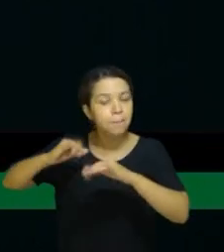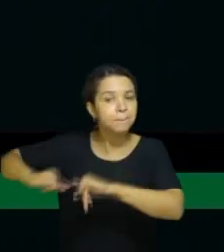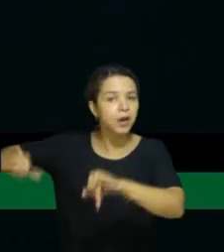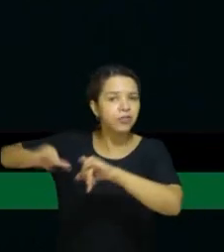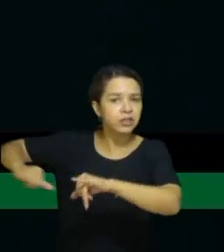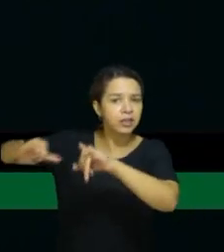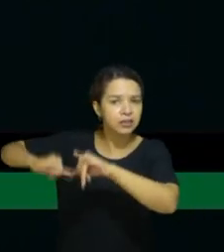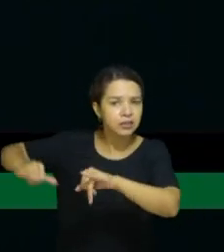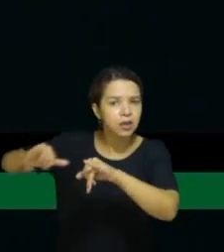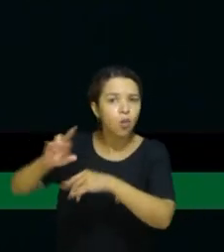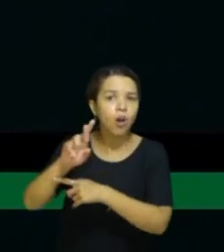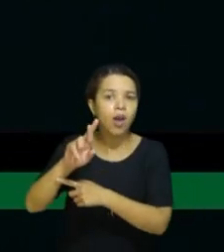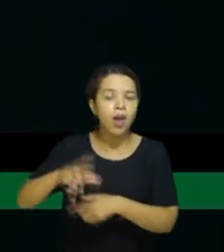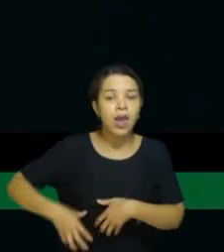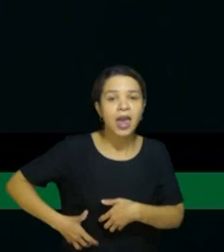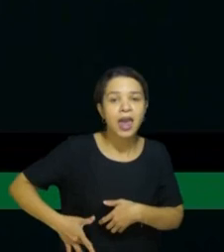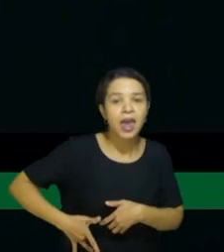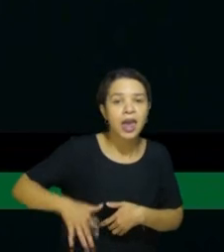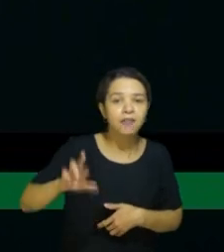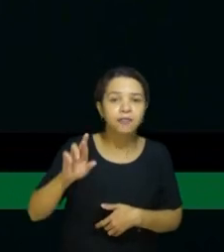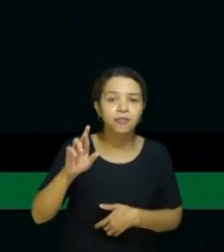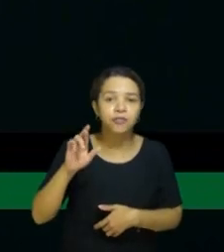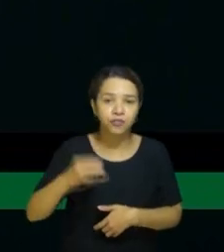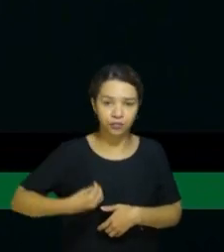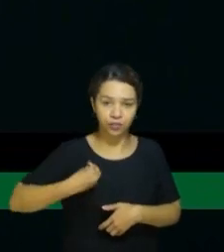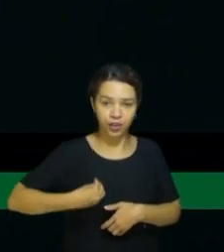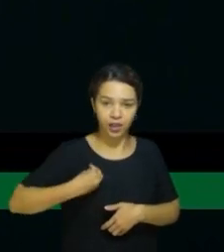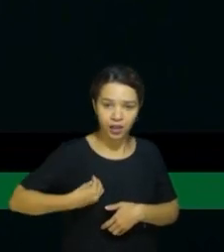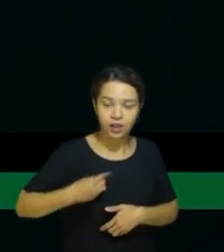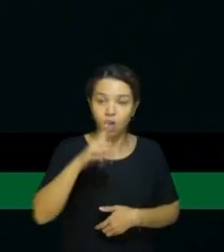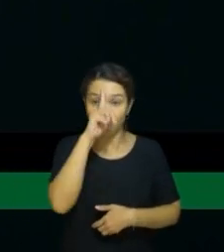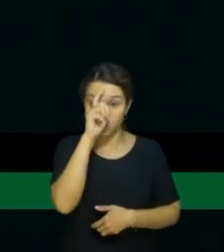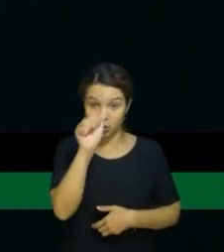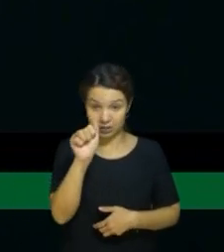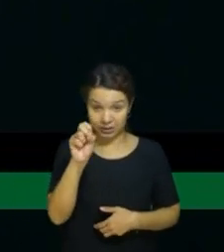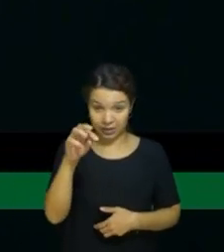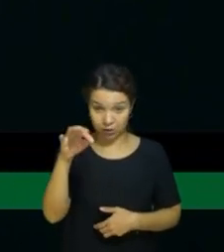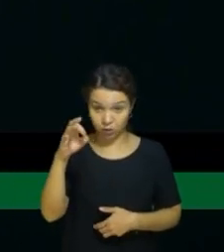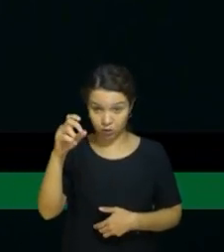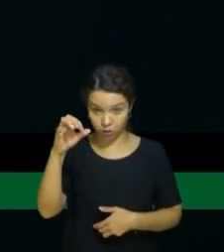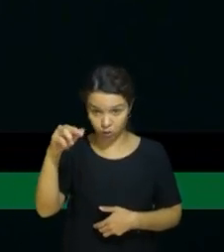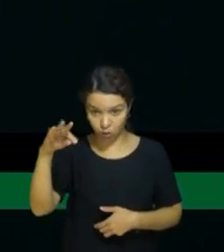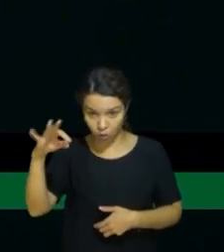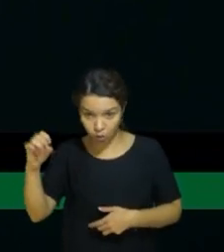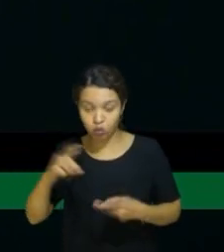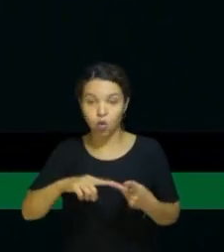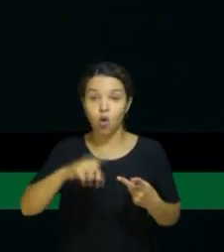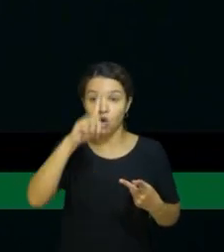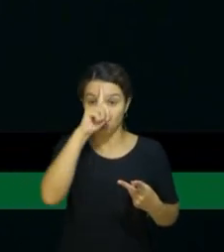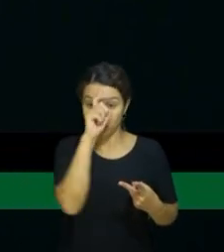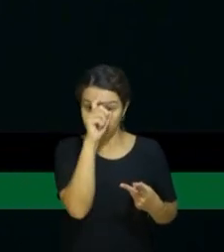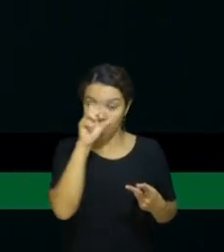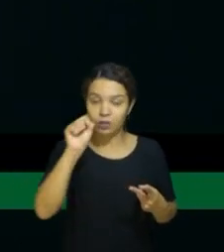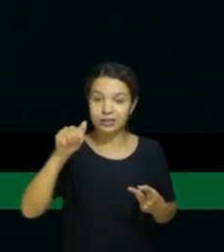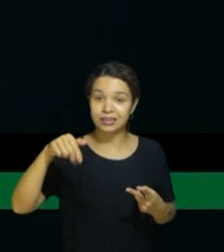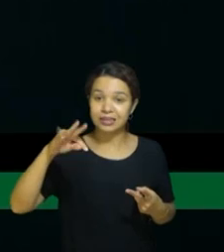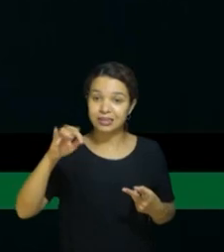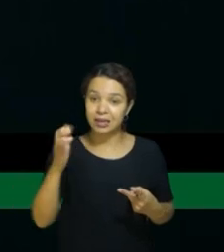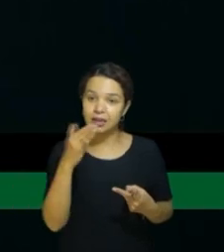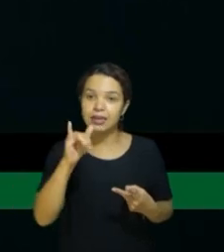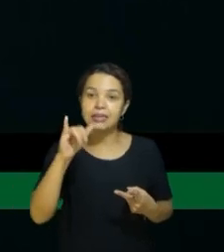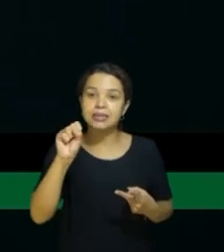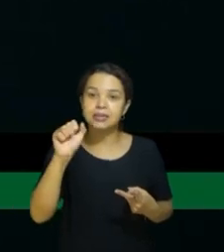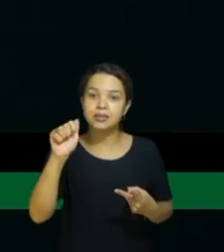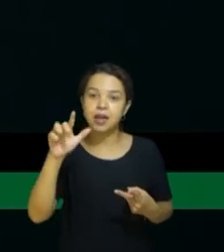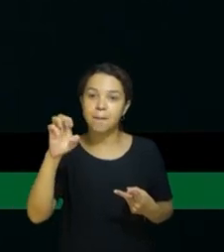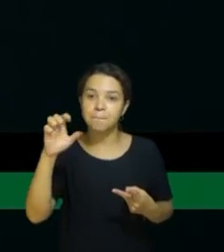Renal Vida do Hospital Santo Antônio do Hospital Santa Isabel nós acompanhamos a realidade do Hospital Santa Isabel desde